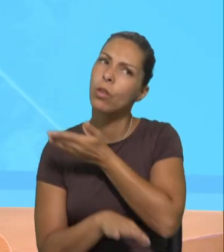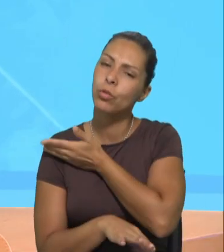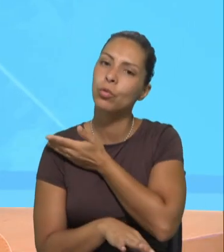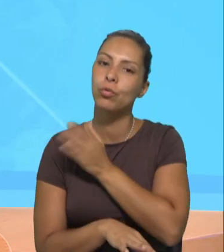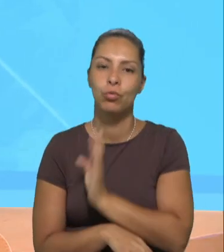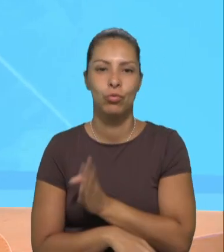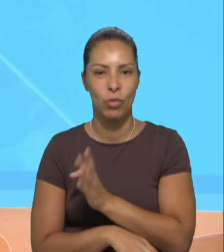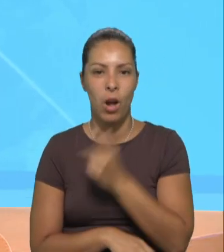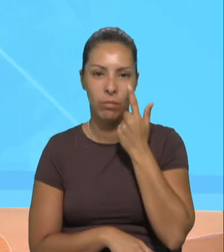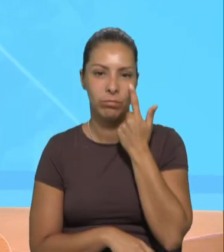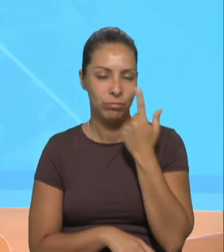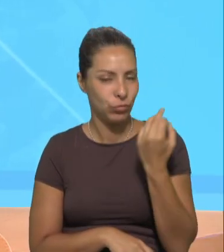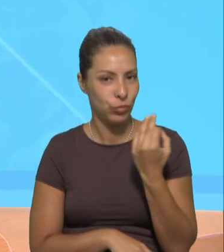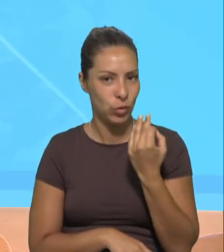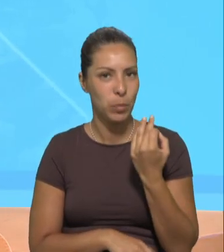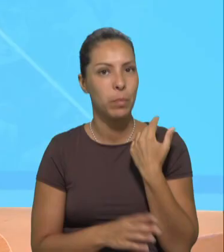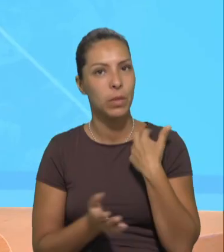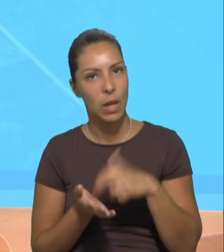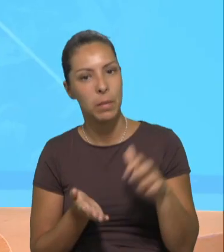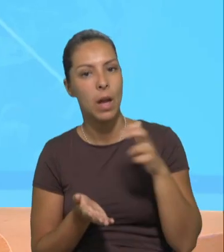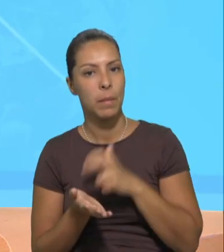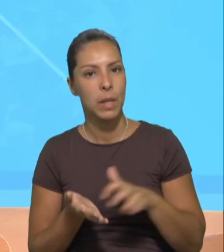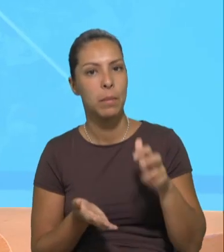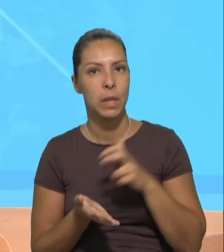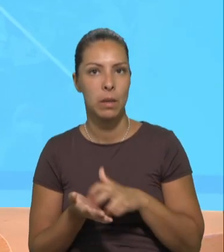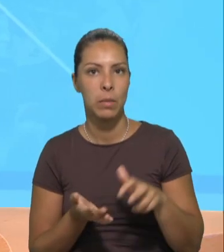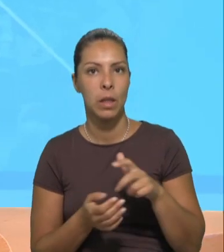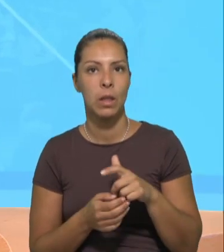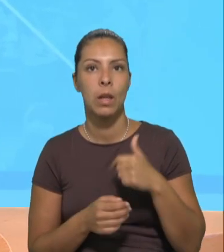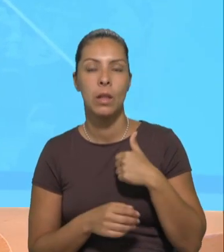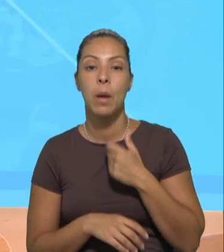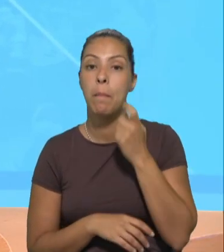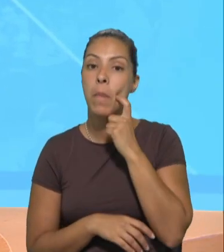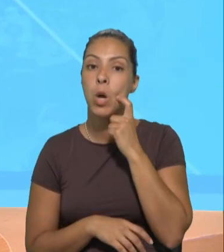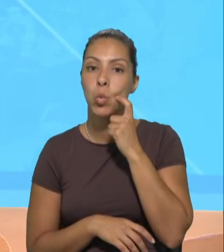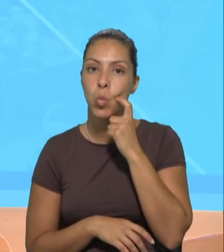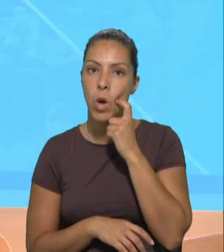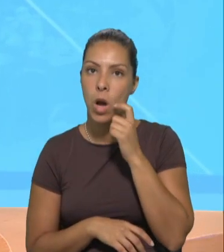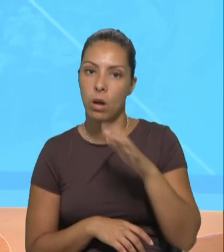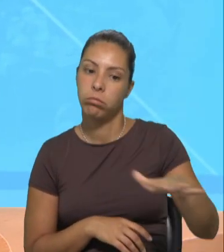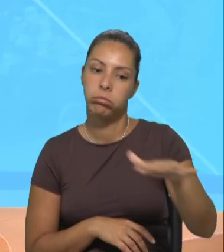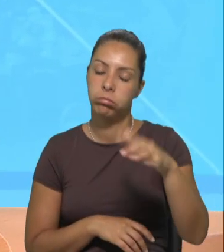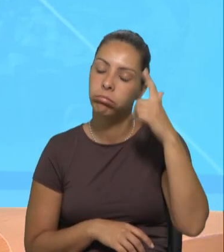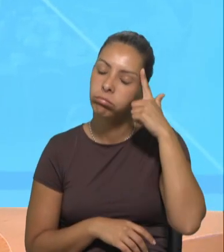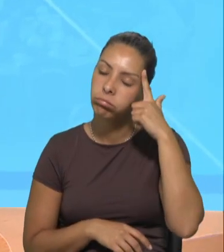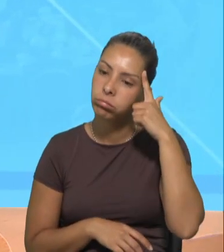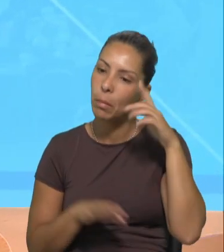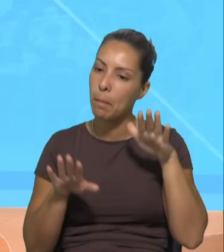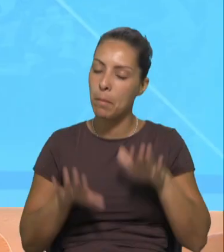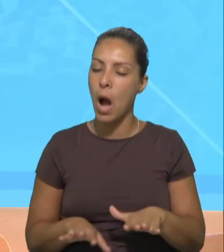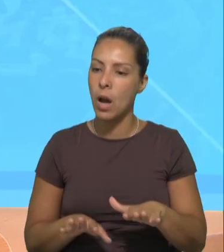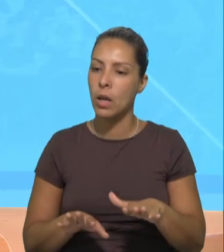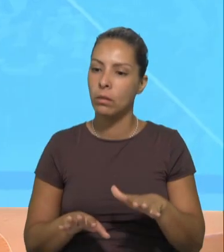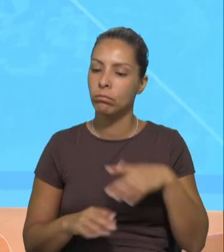exemplo, fiz algumas caminhadas em tempo de Páscoa e em alguns momentos parávamos